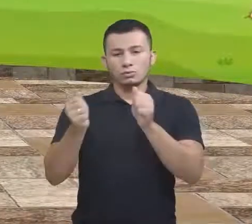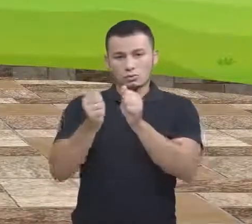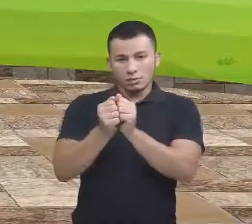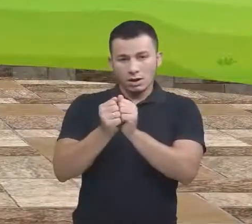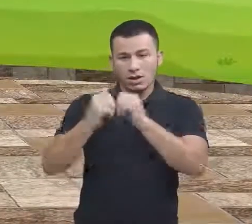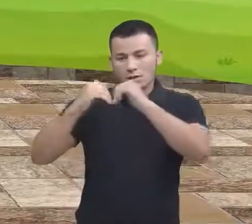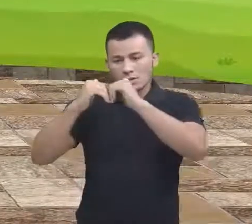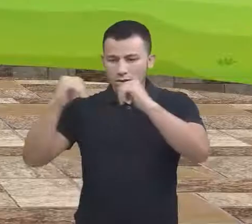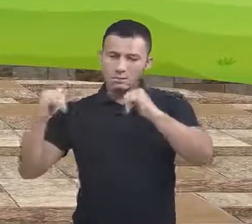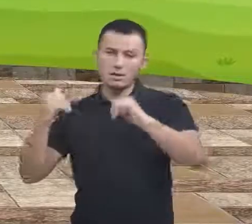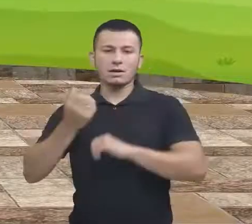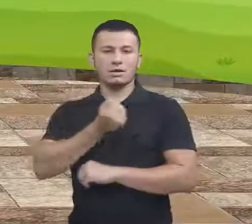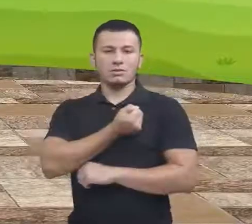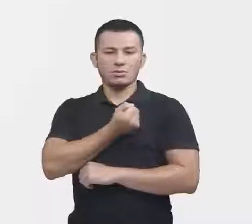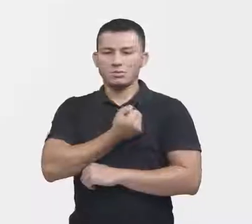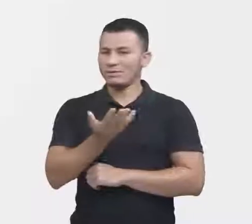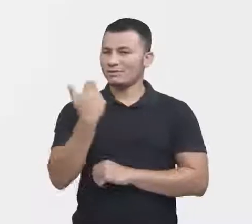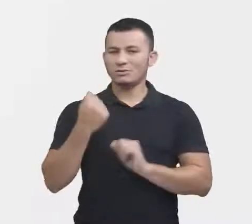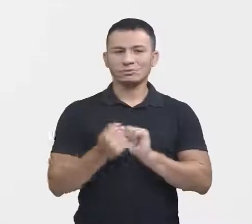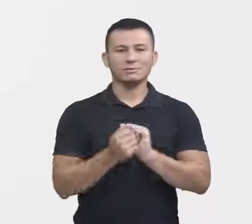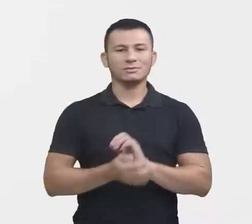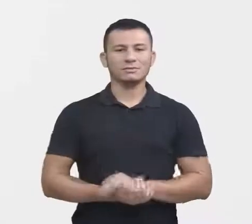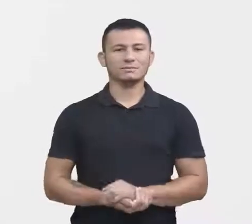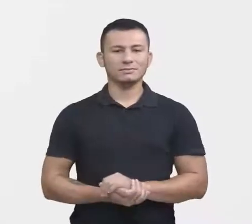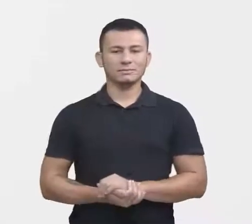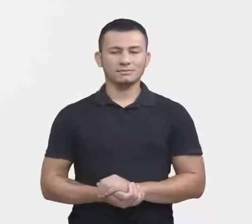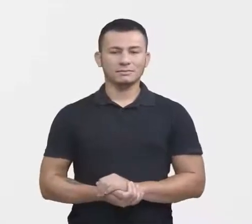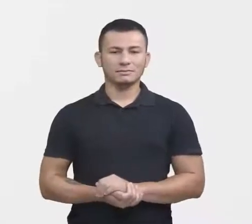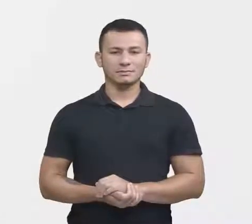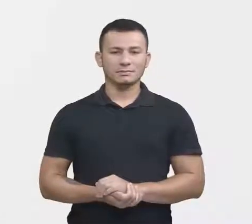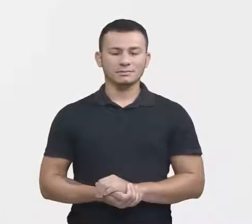decompor os números Bora lá